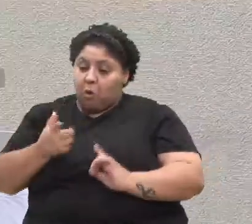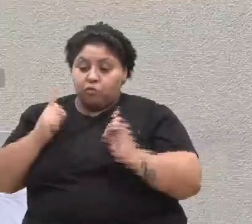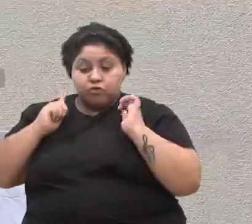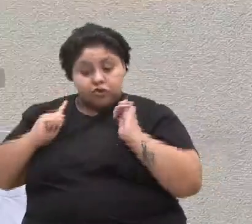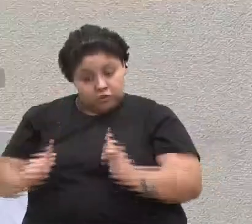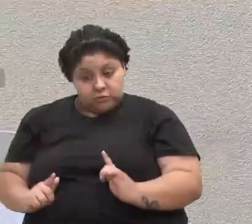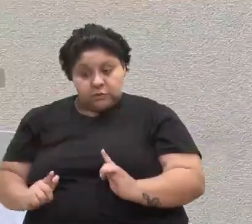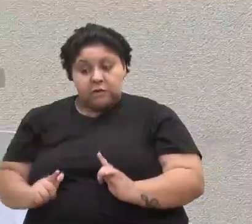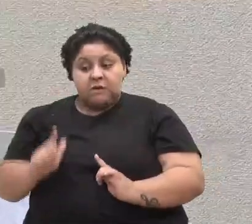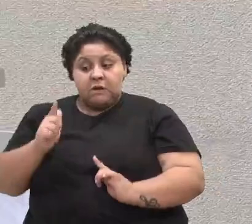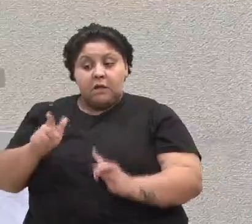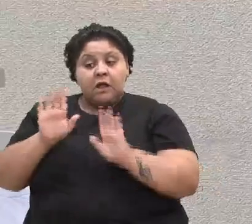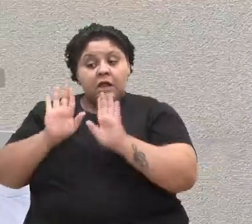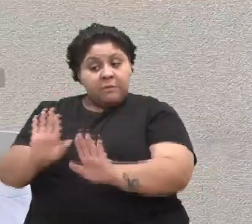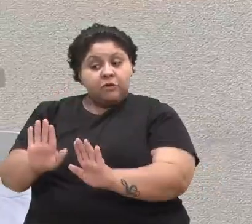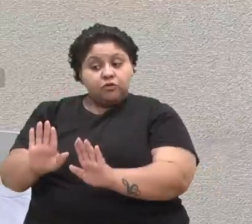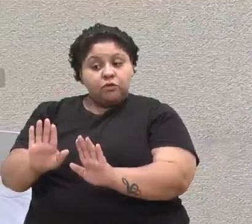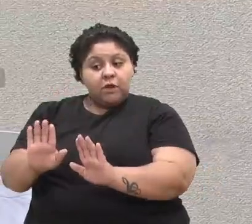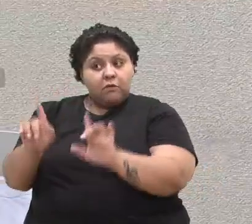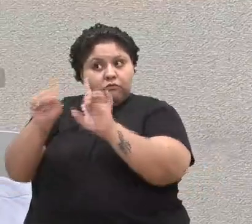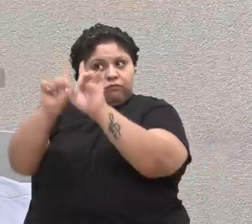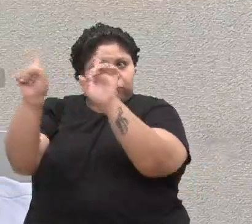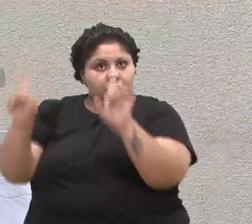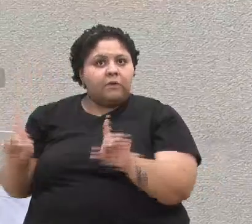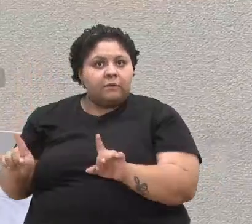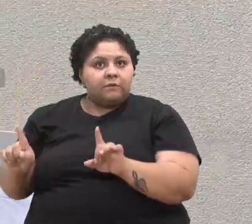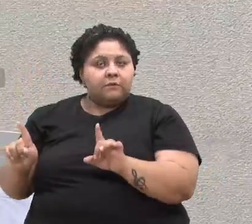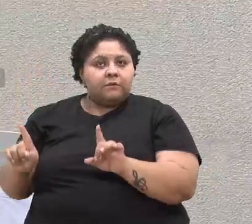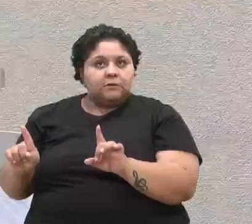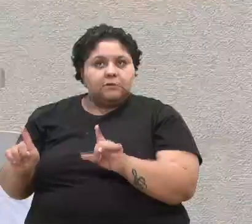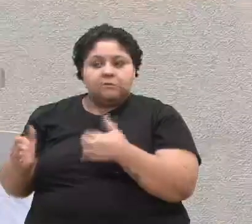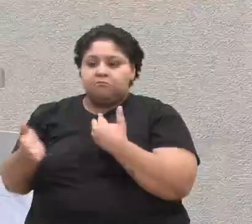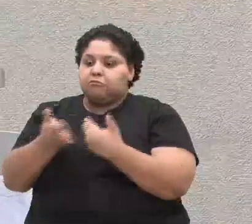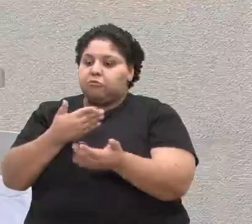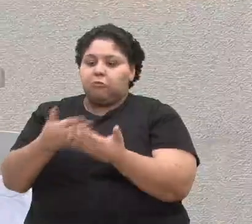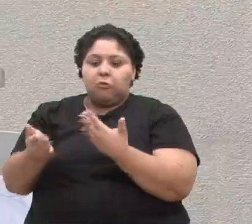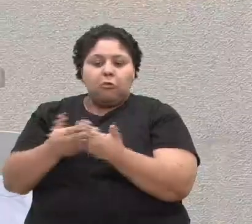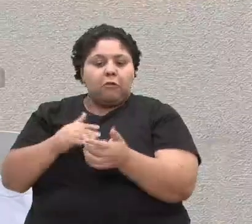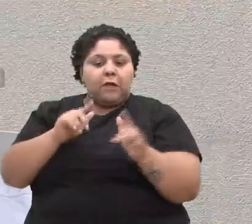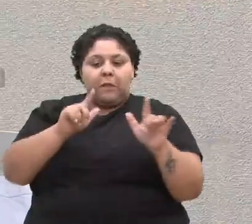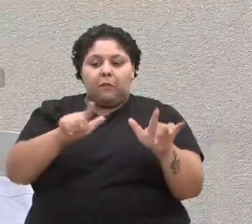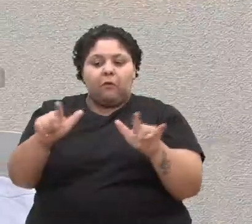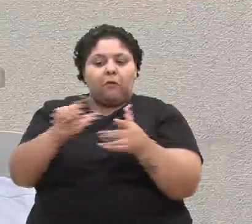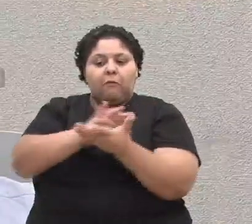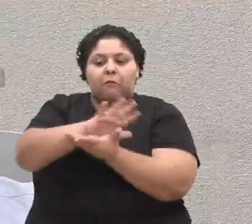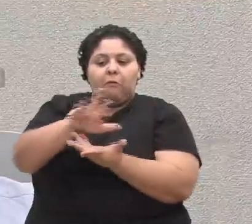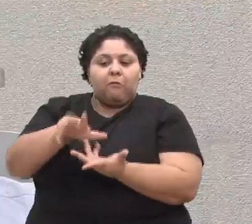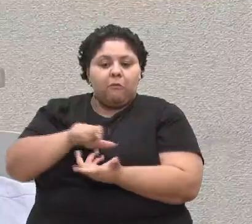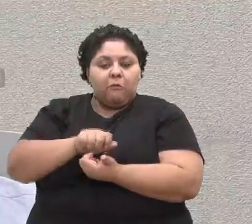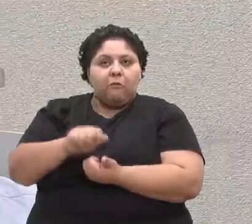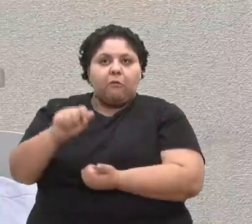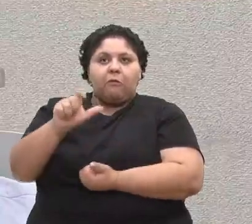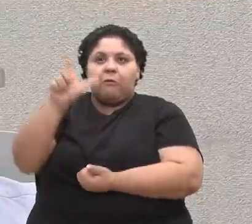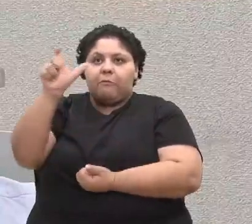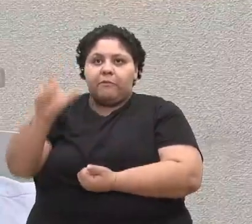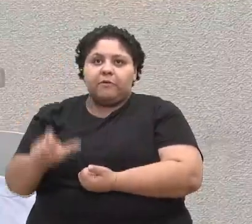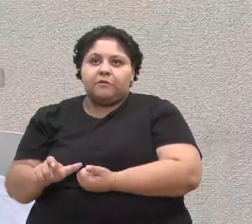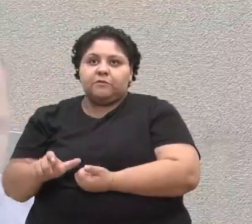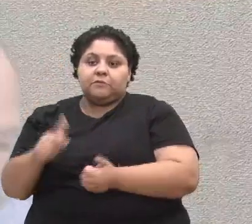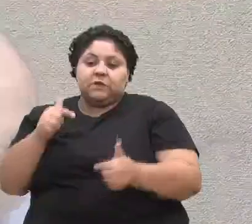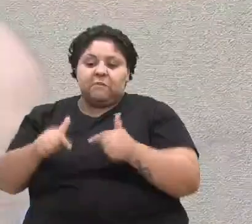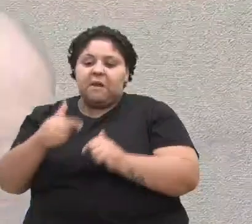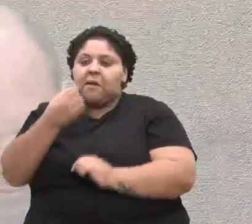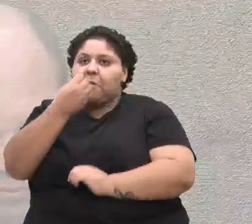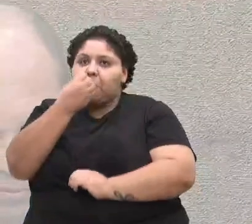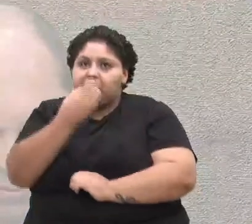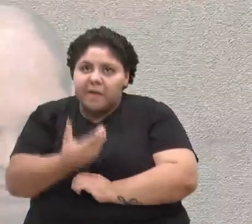ele mantém o bom funcionário. Isso em qualquer lugar do mundo. A pessoa que entra, ela diz, o cara trabalha bem,